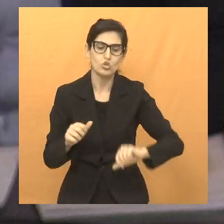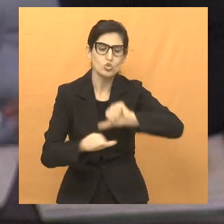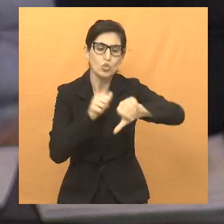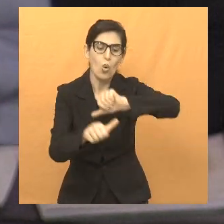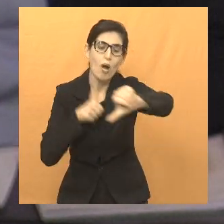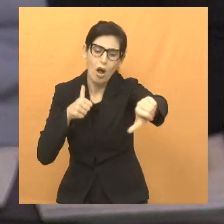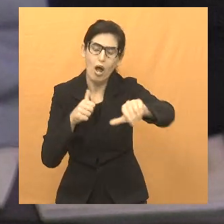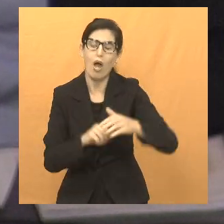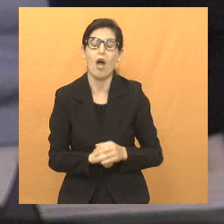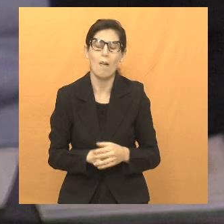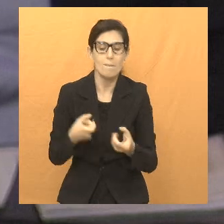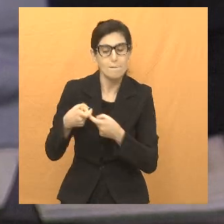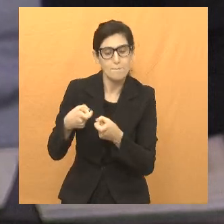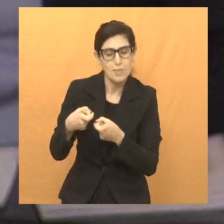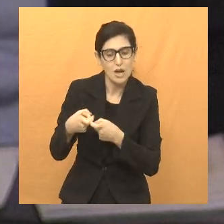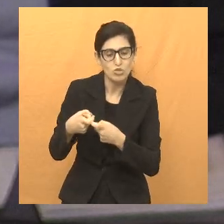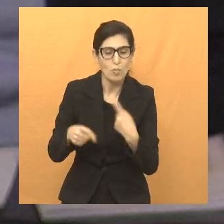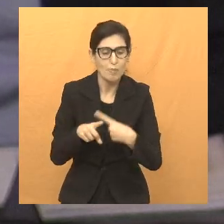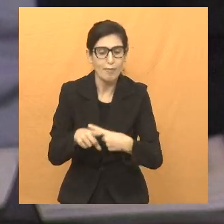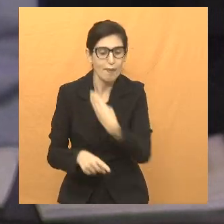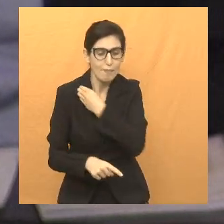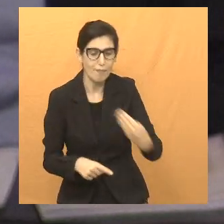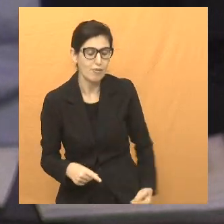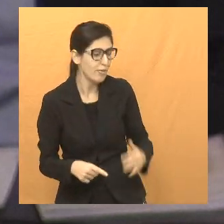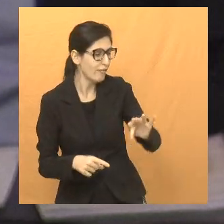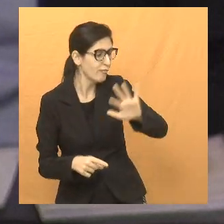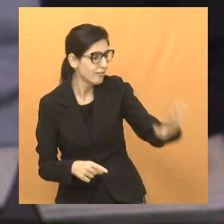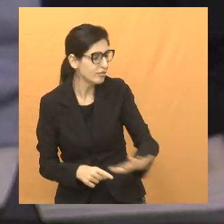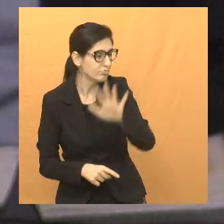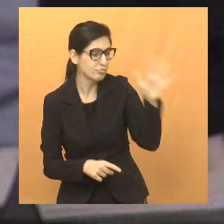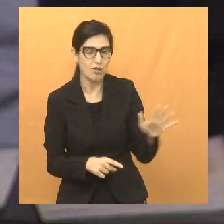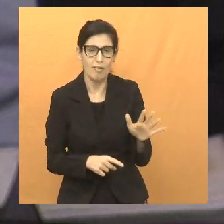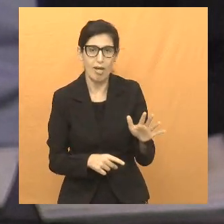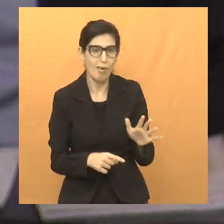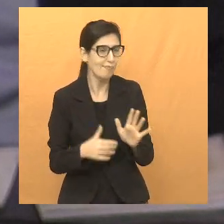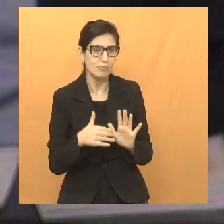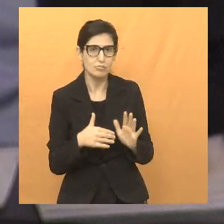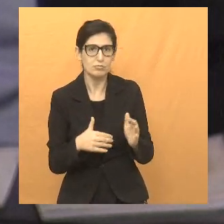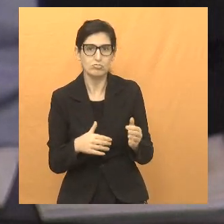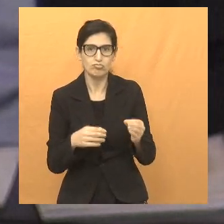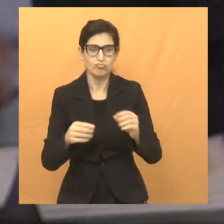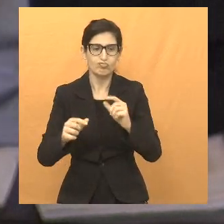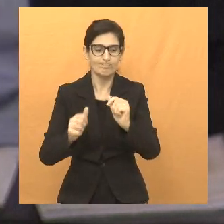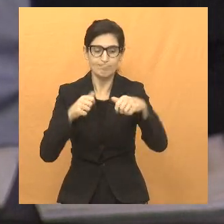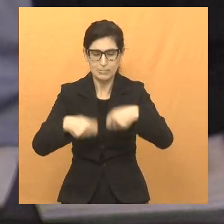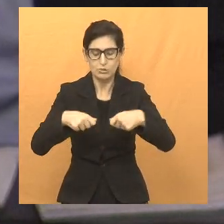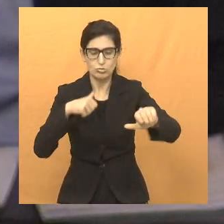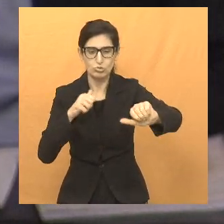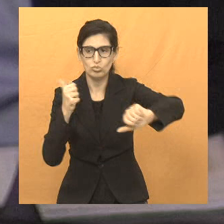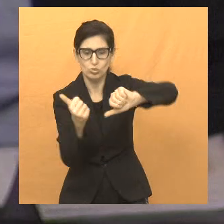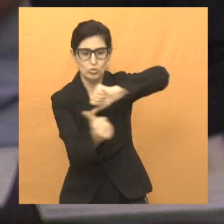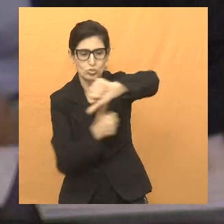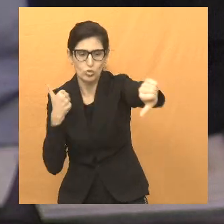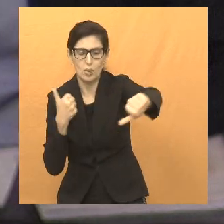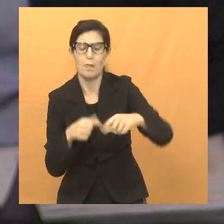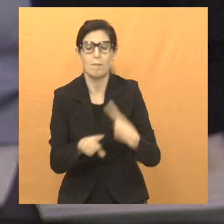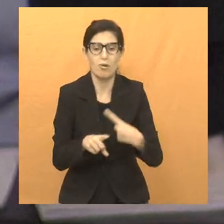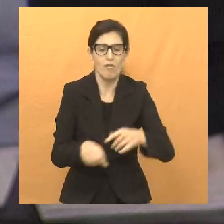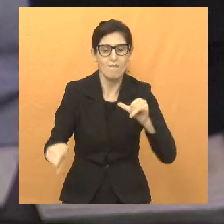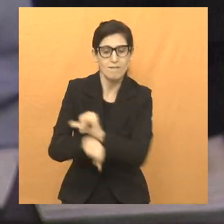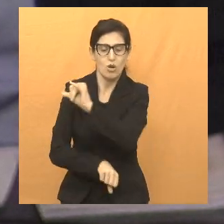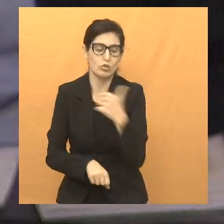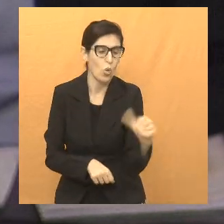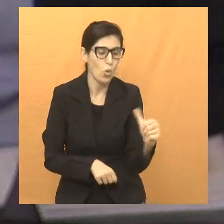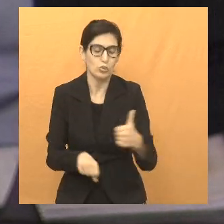Estado, pelo governo federal, desculpe. Nós temos ausência de 11 profissionais na